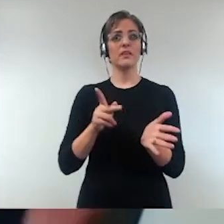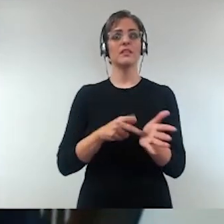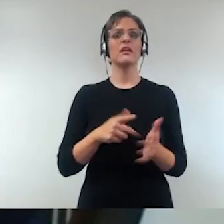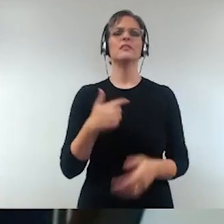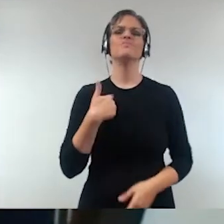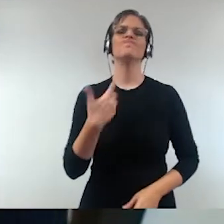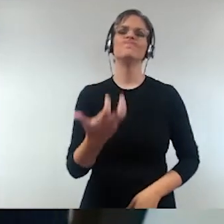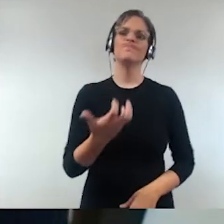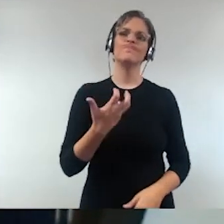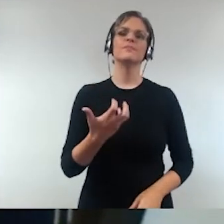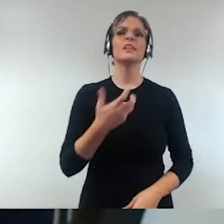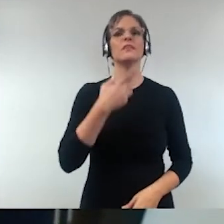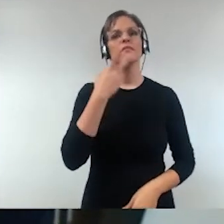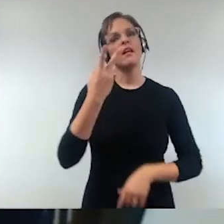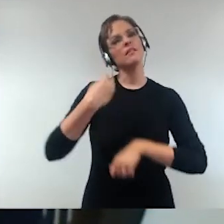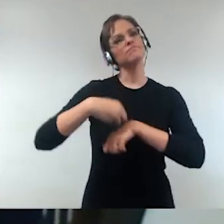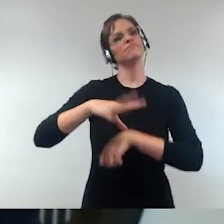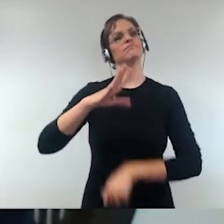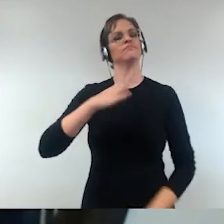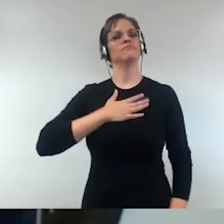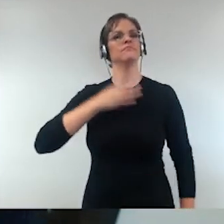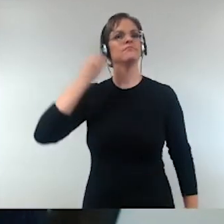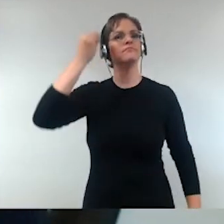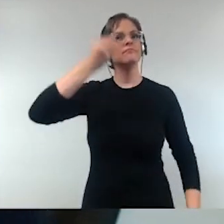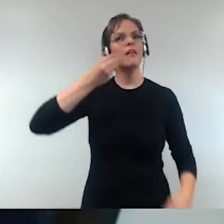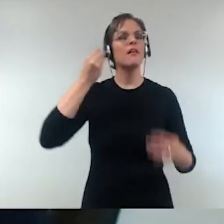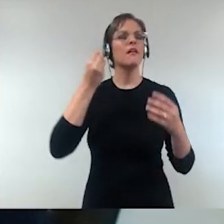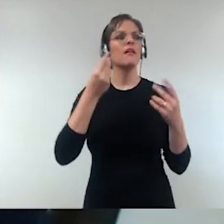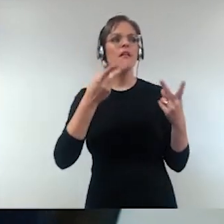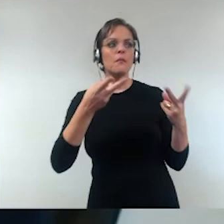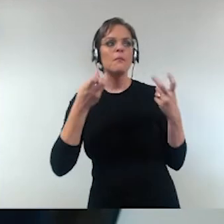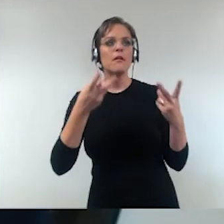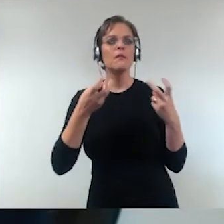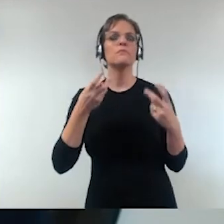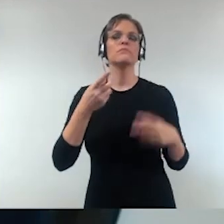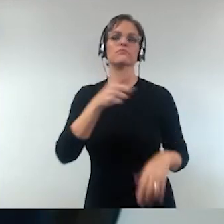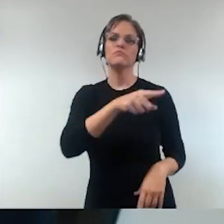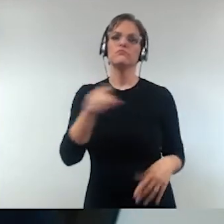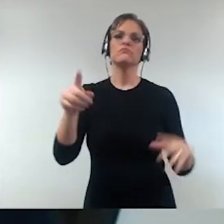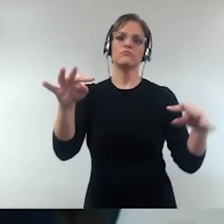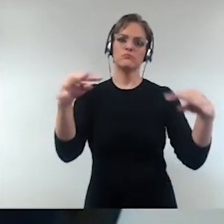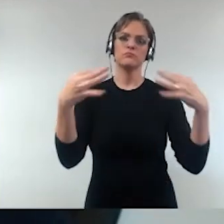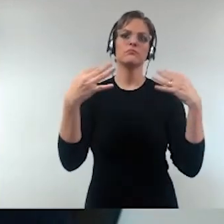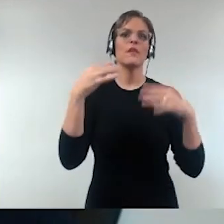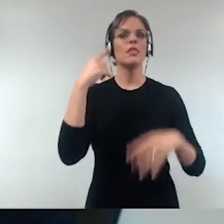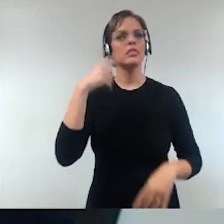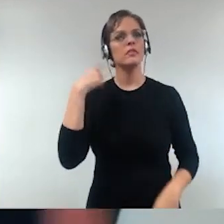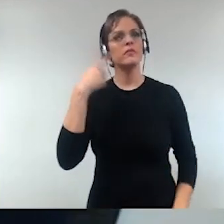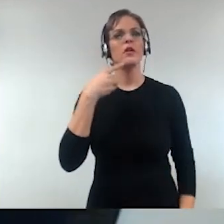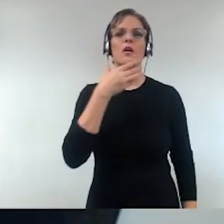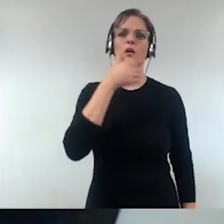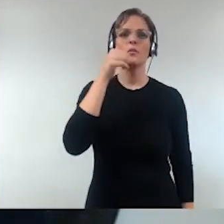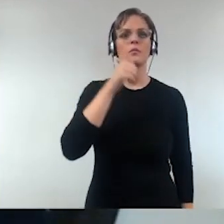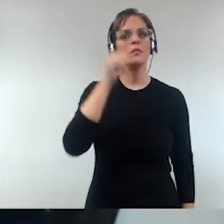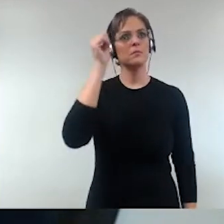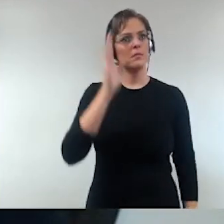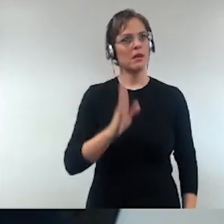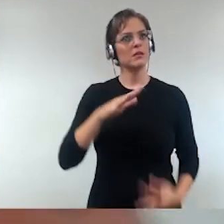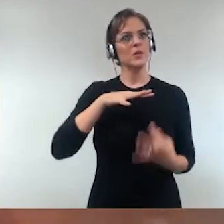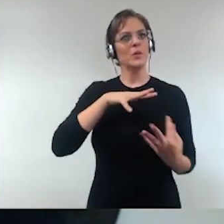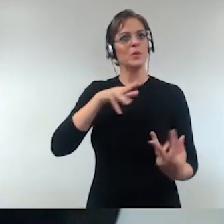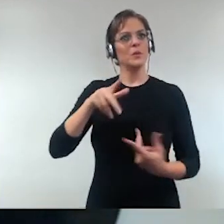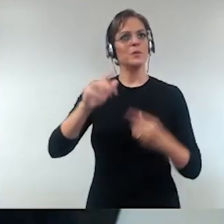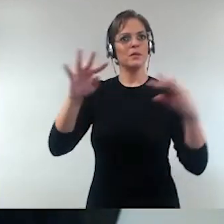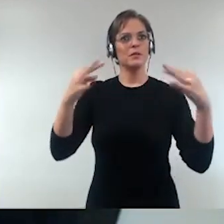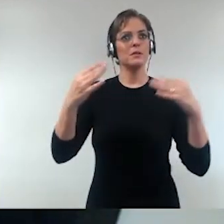pouco de testemunho para os advogados e advogadas que nos assistem nesse momento. Eu sei que não só no Brasil, mas fora do Brasil, há